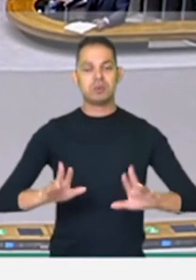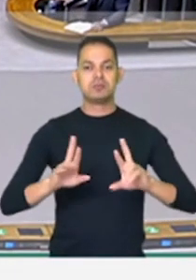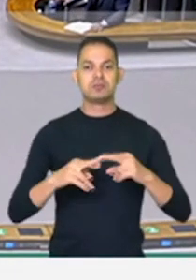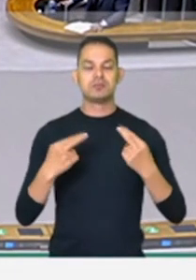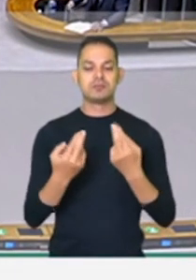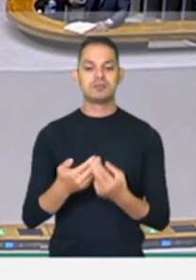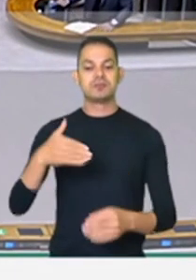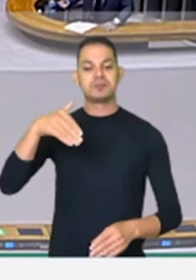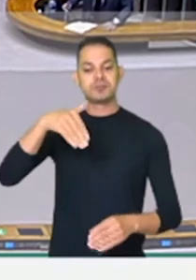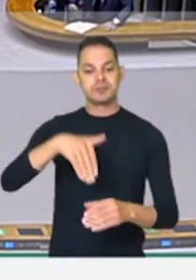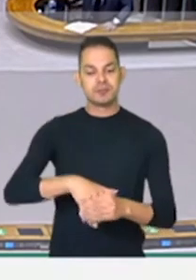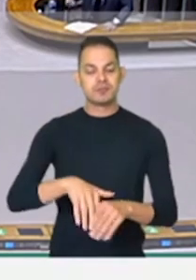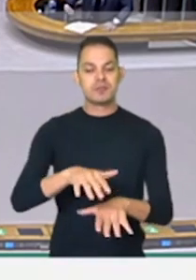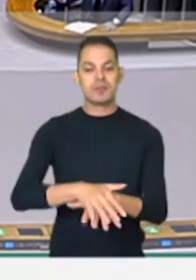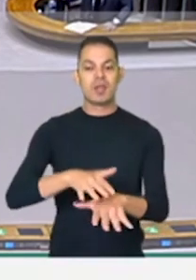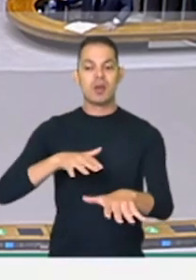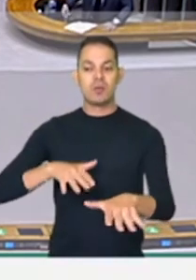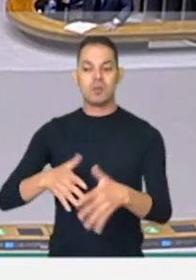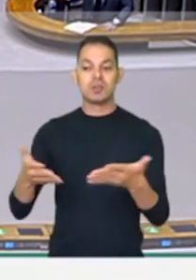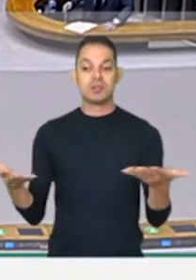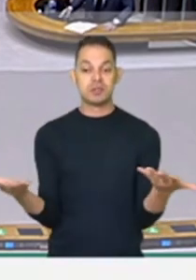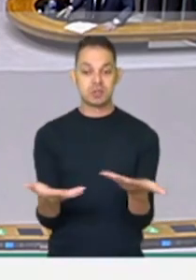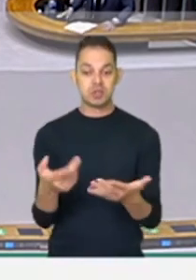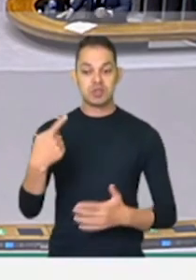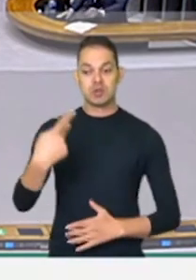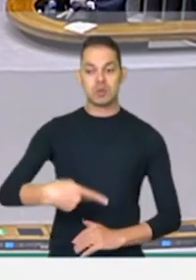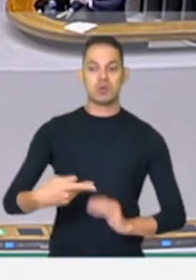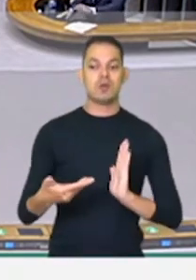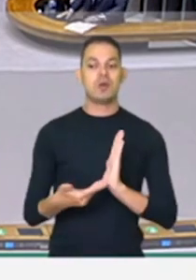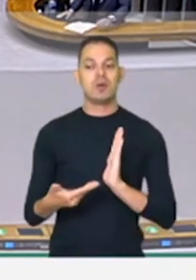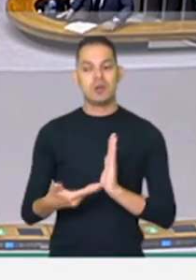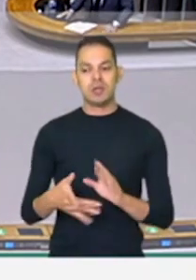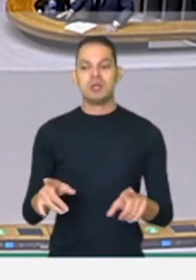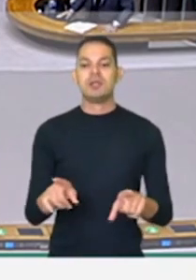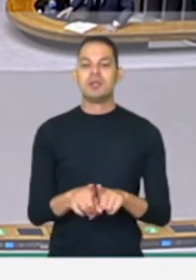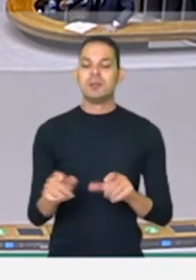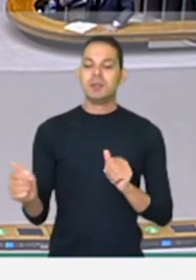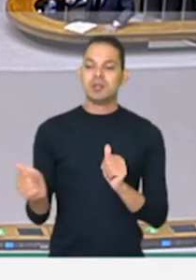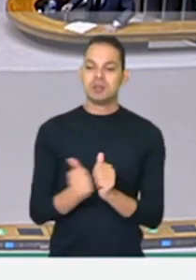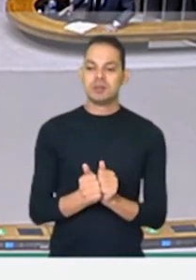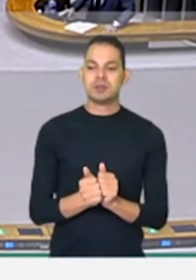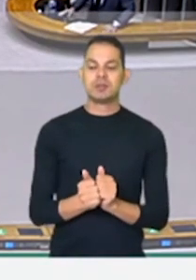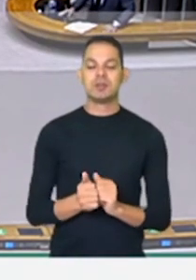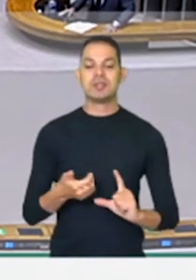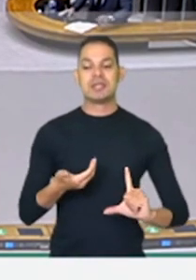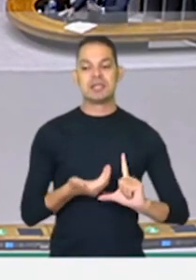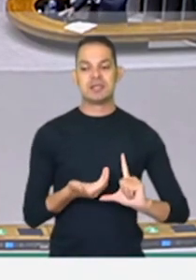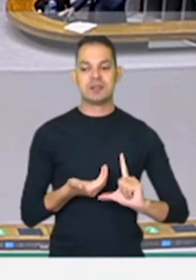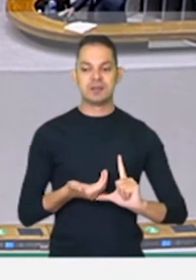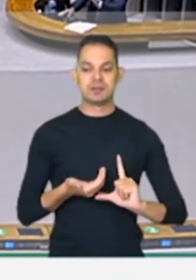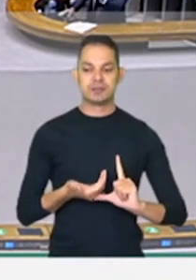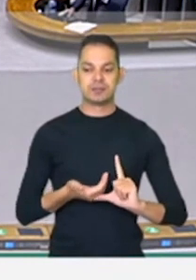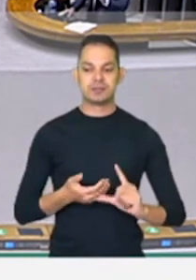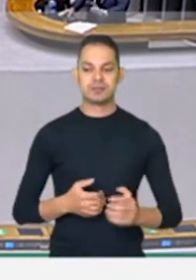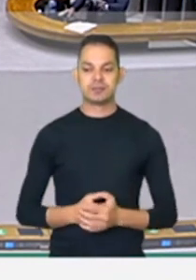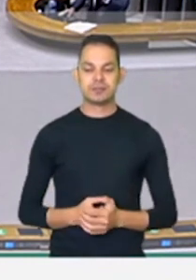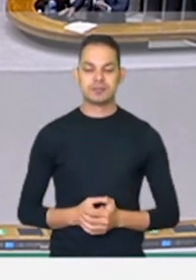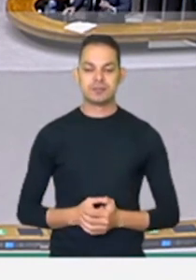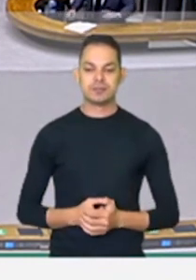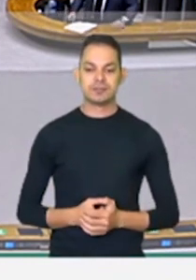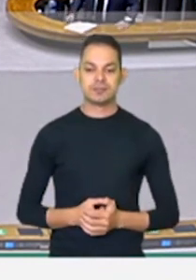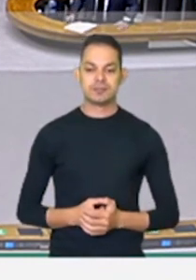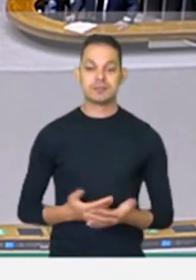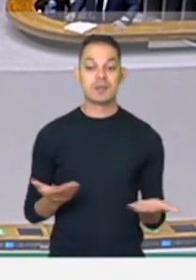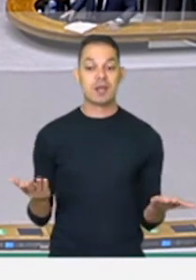divulgou ao final o resultado dizendo que havia a maioria da população voltando para alterar o nome da rua mais